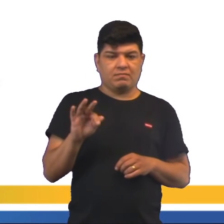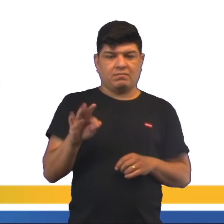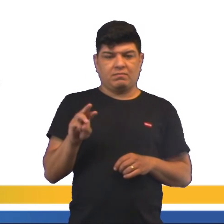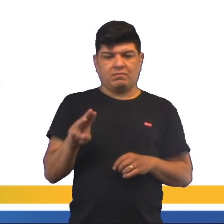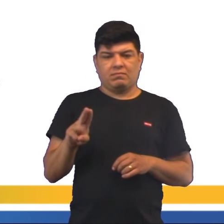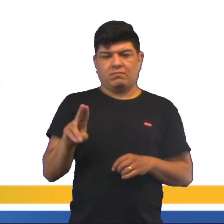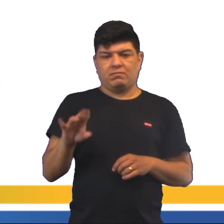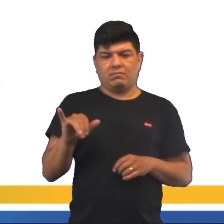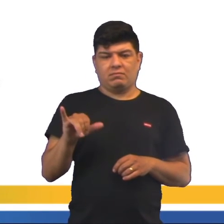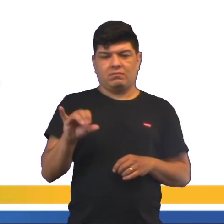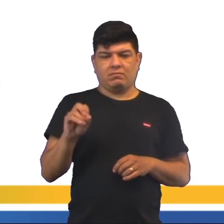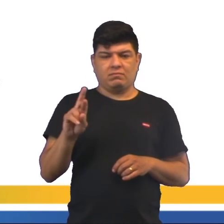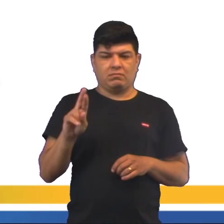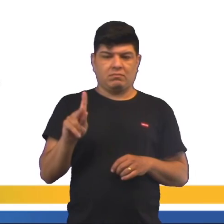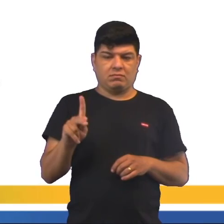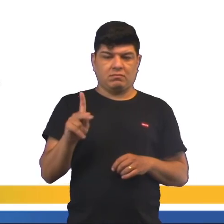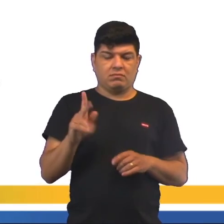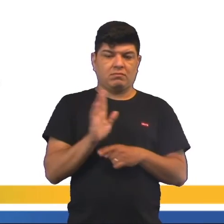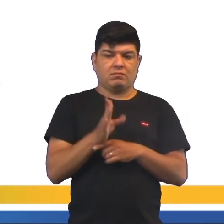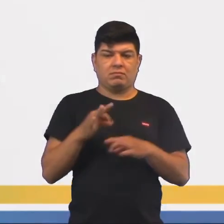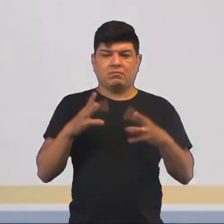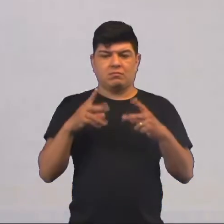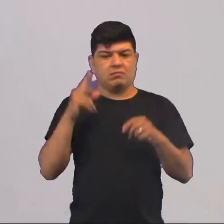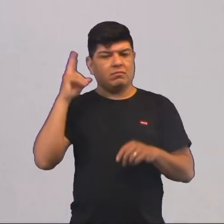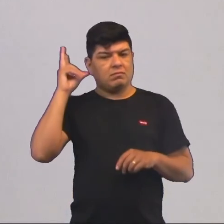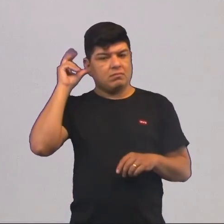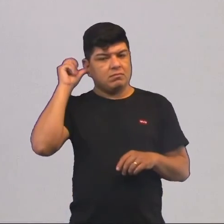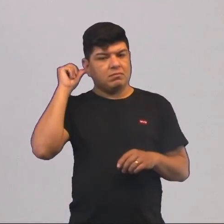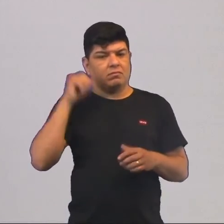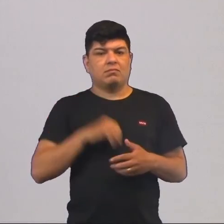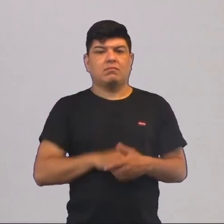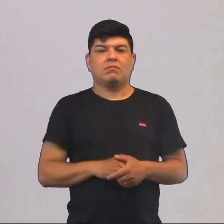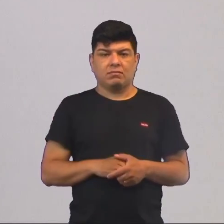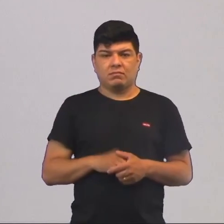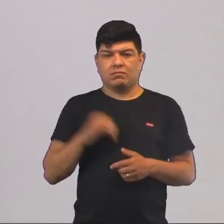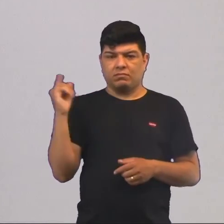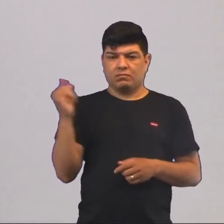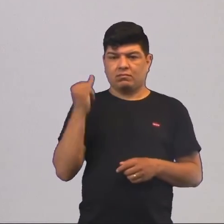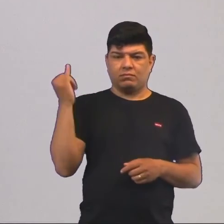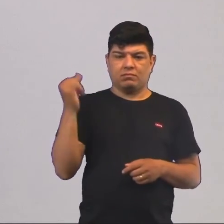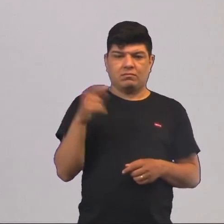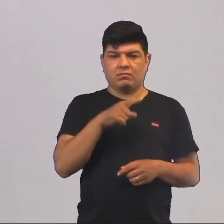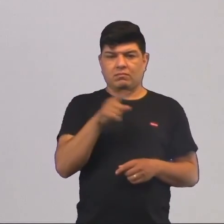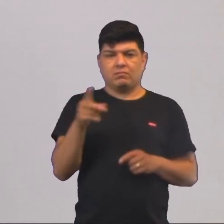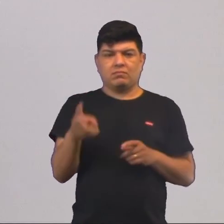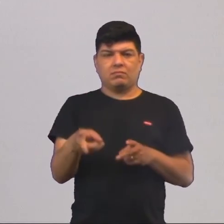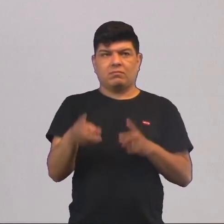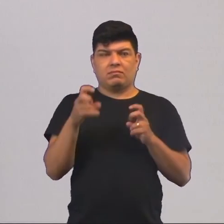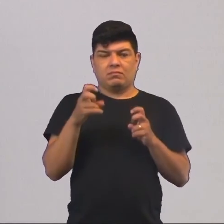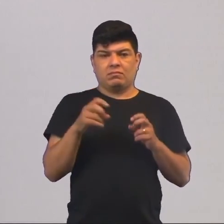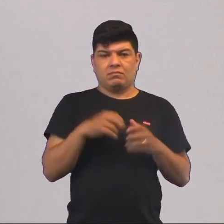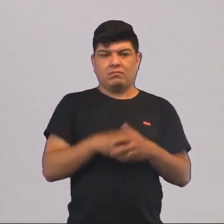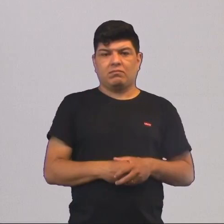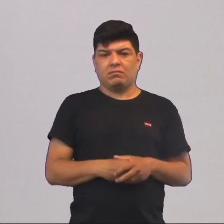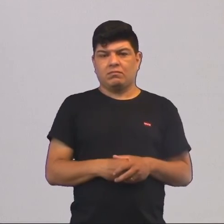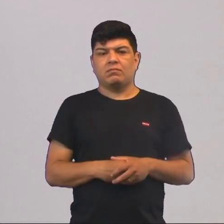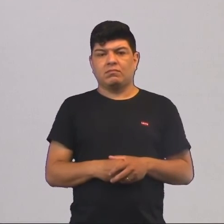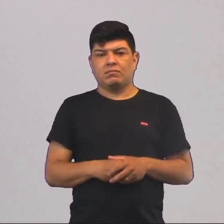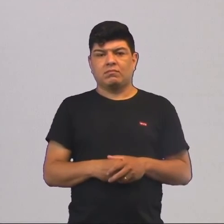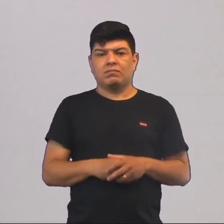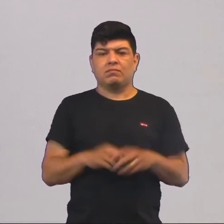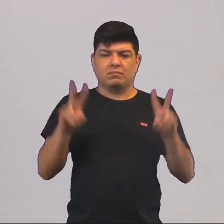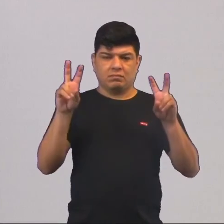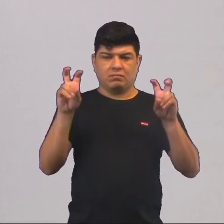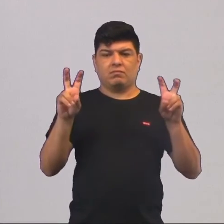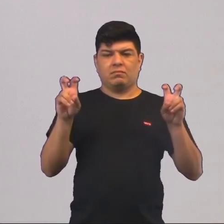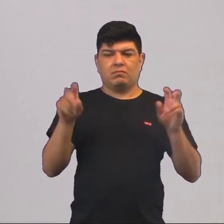se tornar o primeiro filme totalmente sonoro. Então, é interessante vocês notarem esses